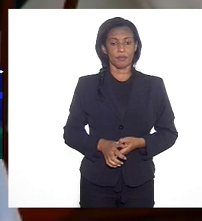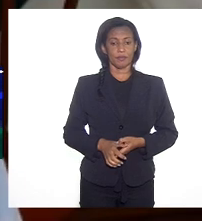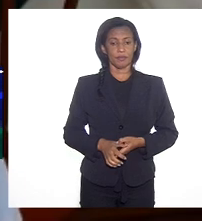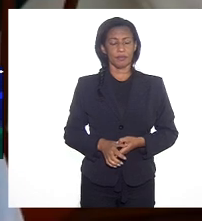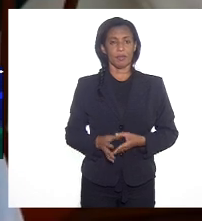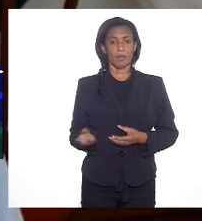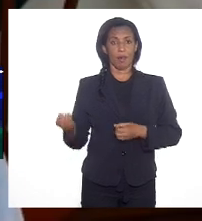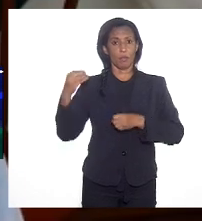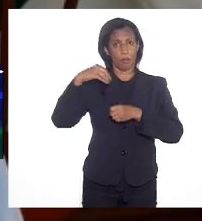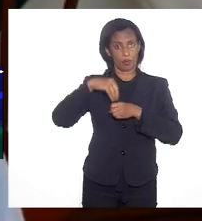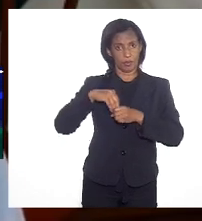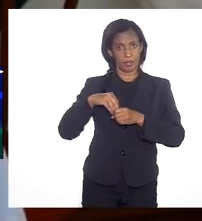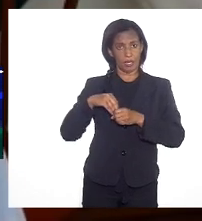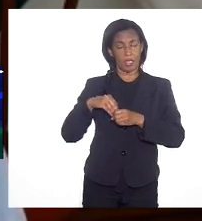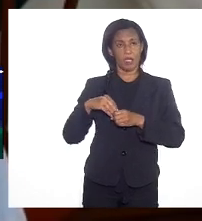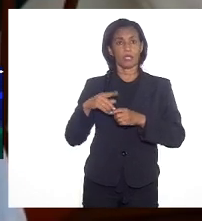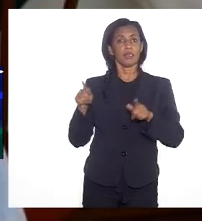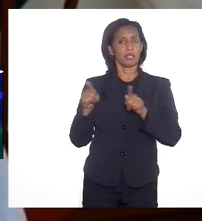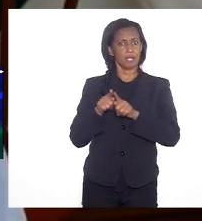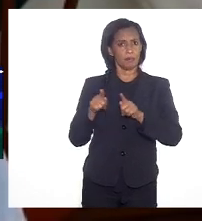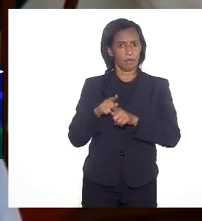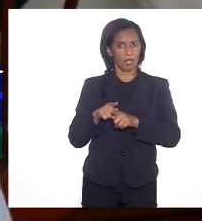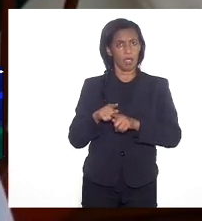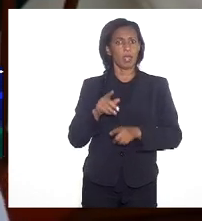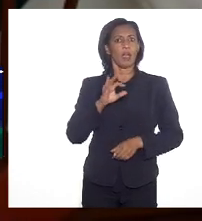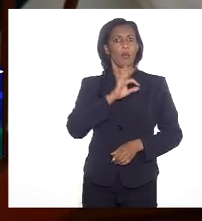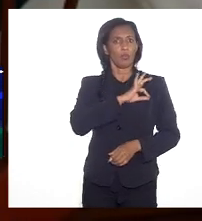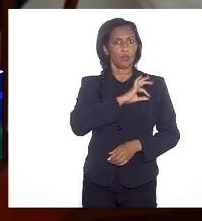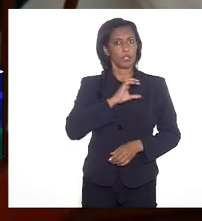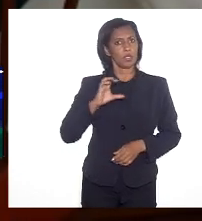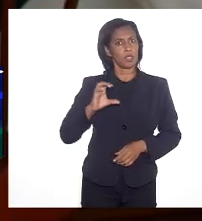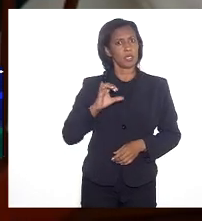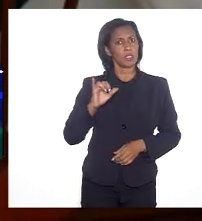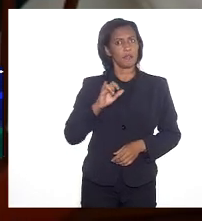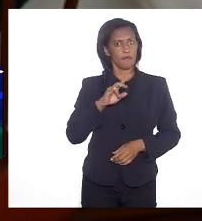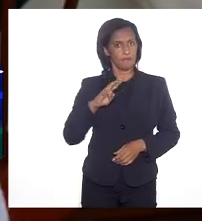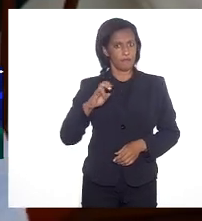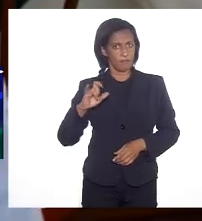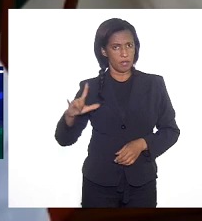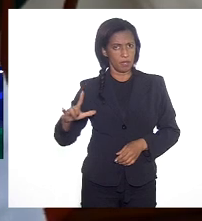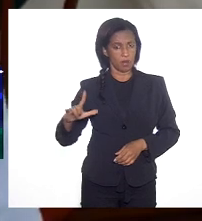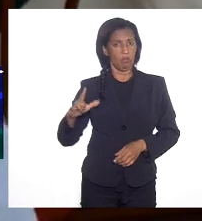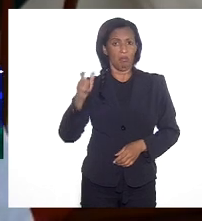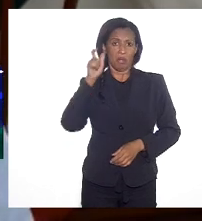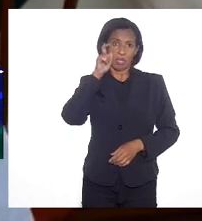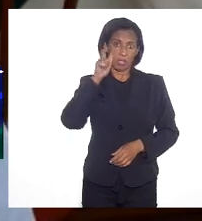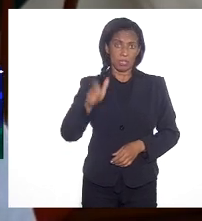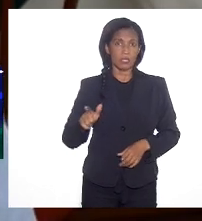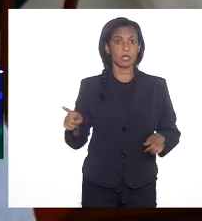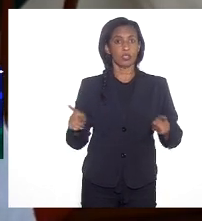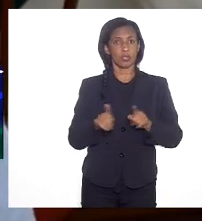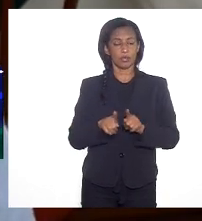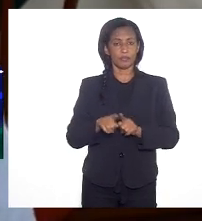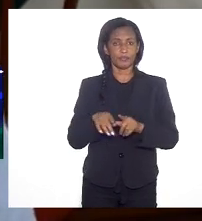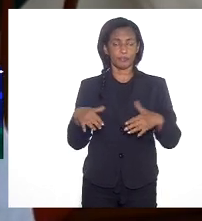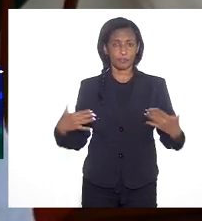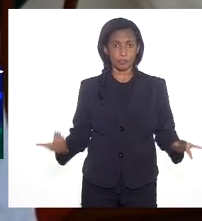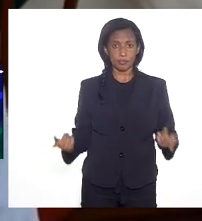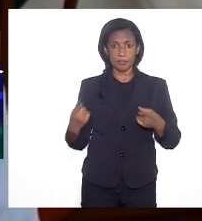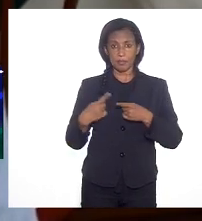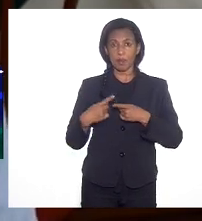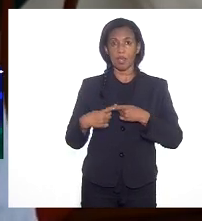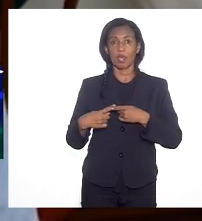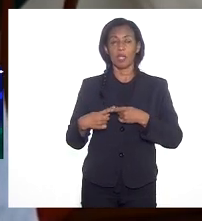botar nesse projeto a polícia civil, tá? Porque seria interessante a polícia civil, até pela polícia